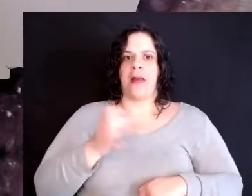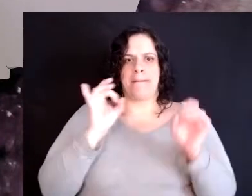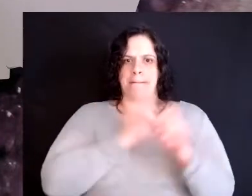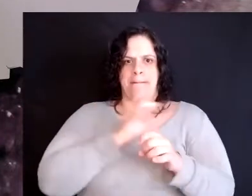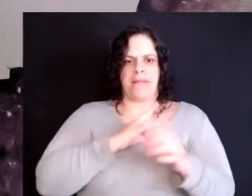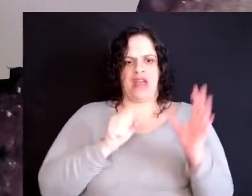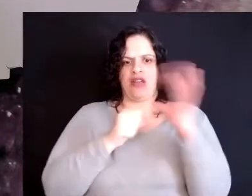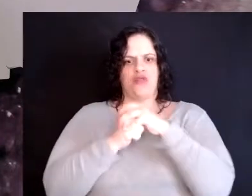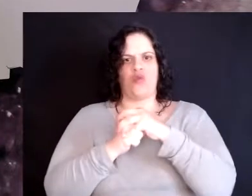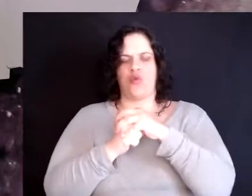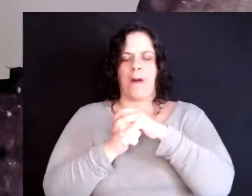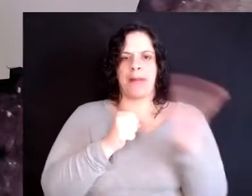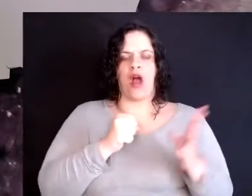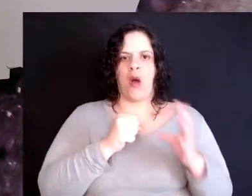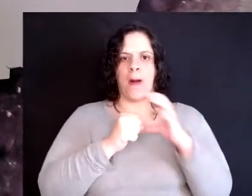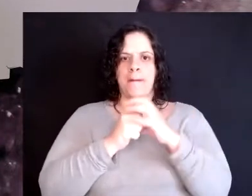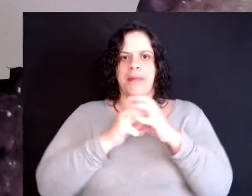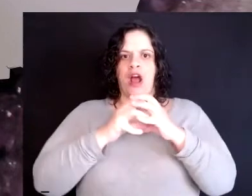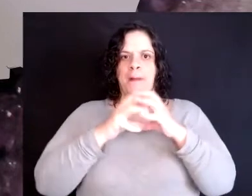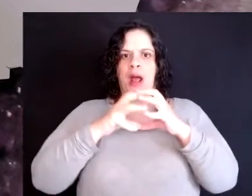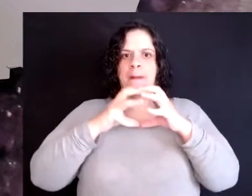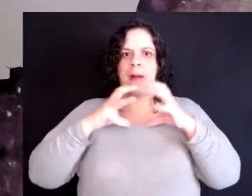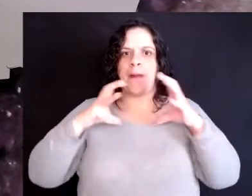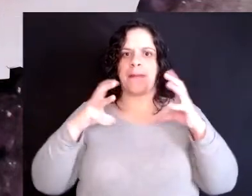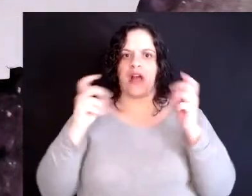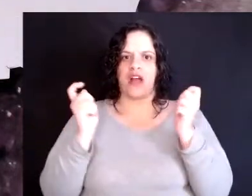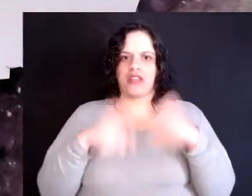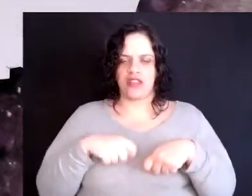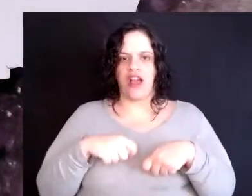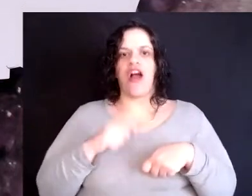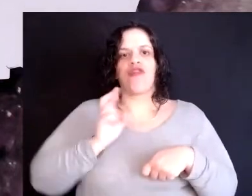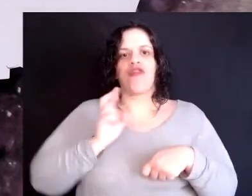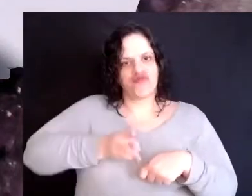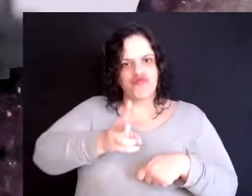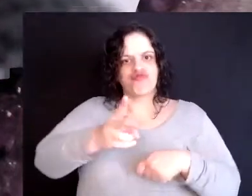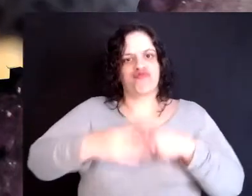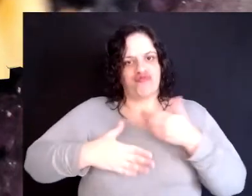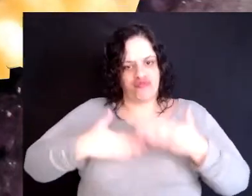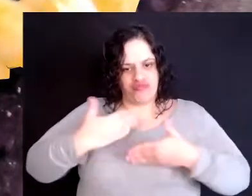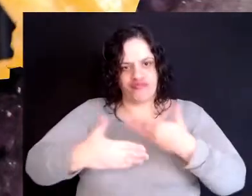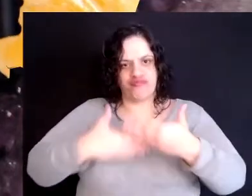daí prosseguir na jornada da Grégora.